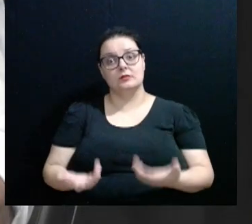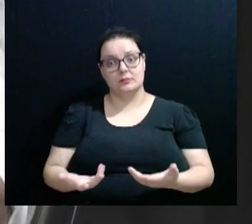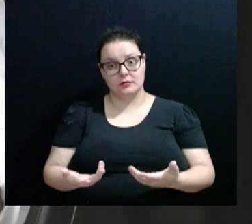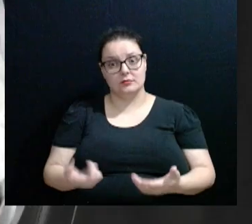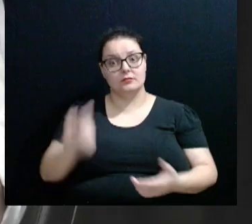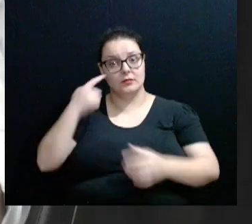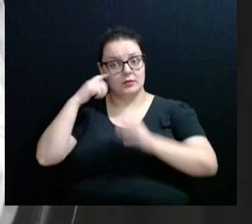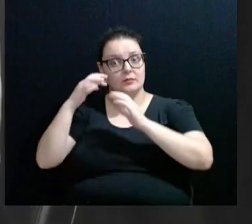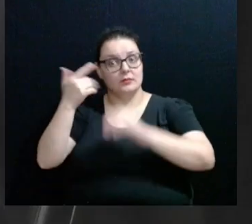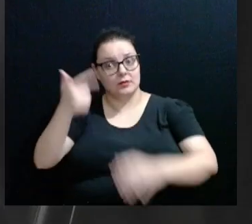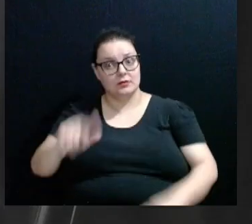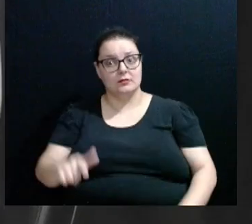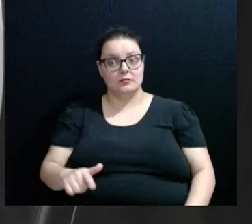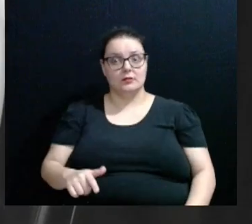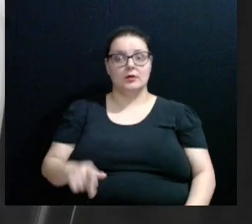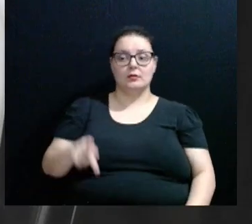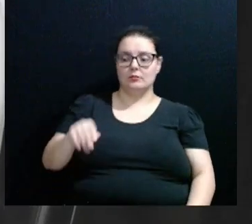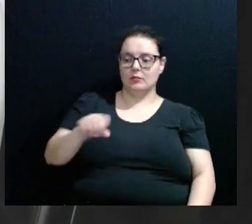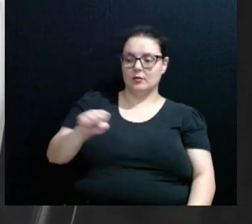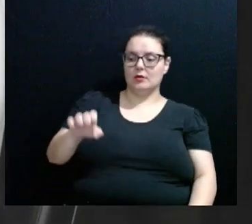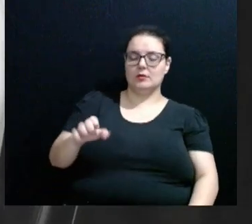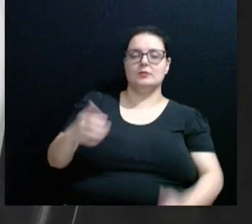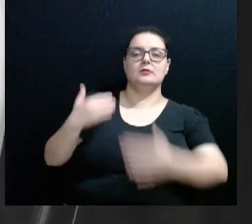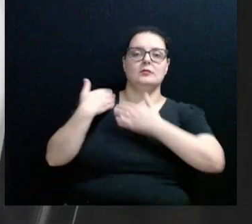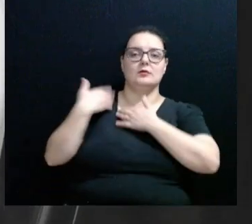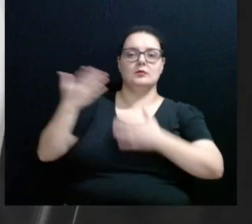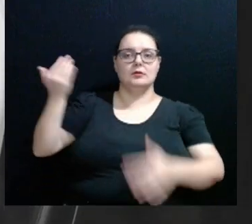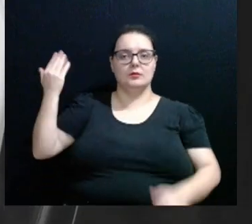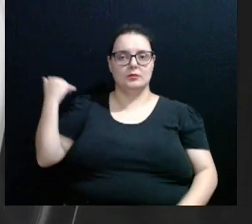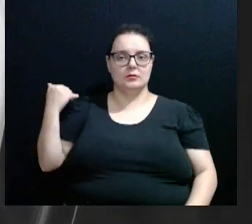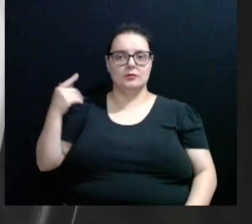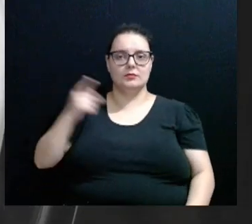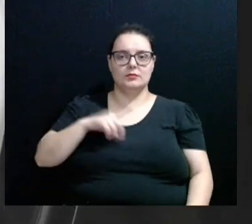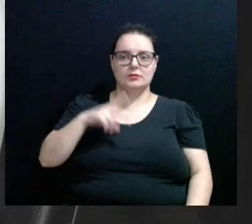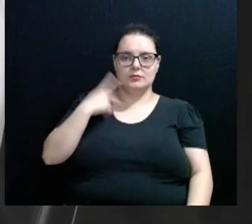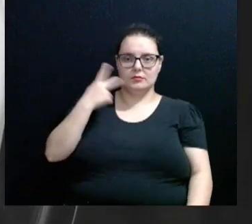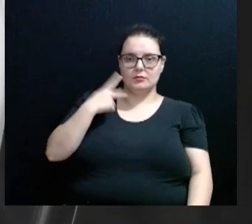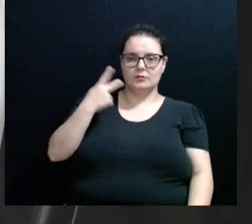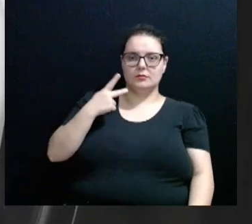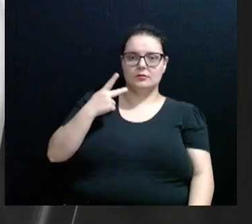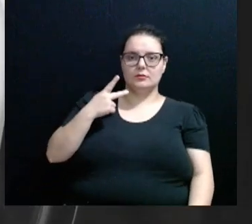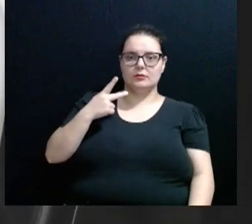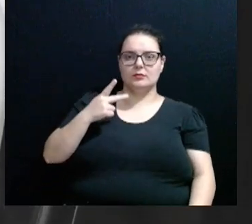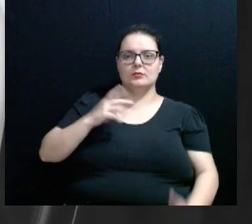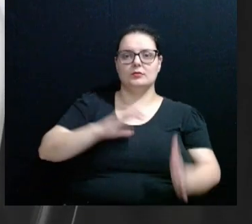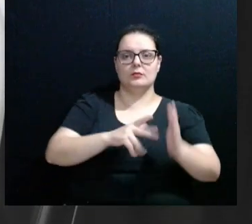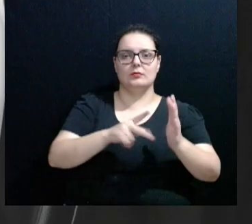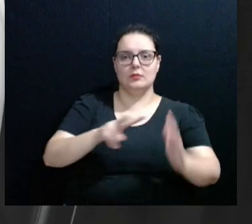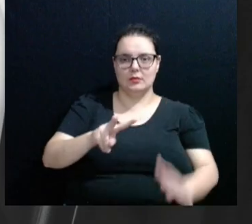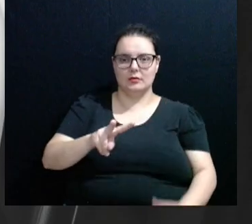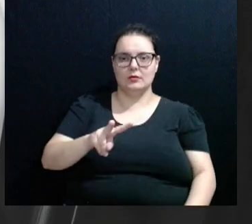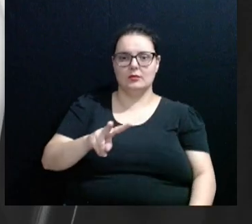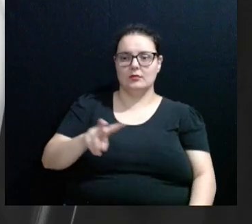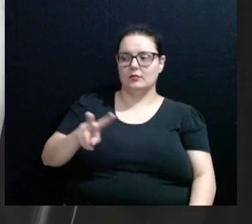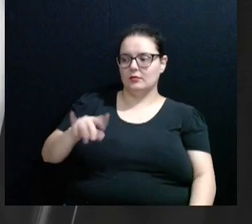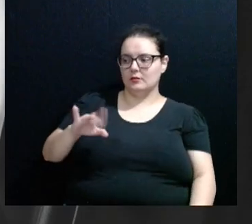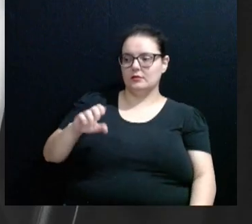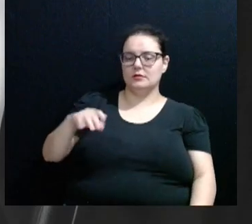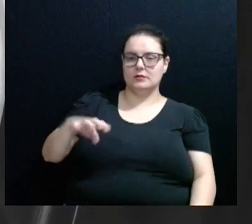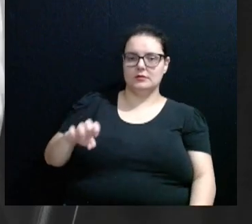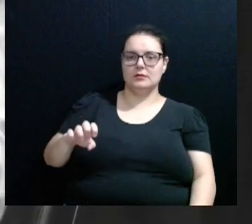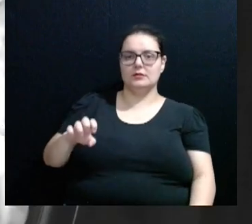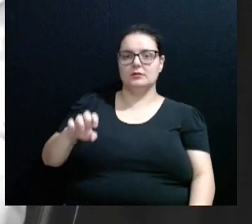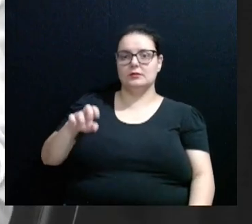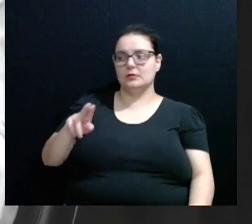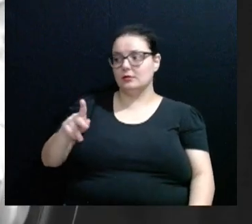repensar isso daí, a posse responsável. Na época, até tinha um vereador do PV, que era o Vicente, da UPA, Ele falou, Tiago,